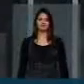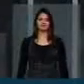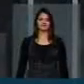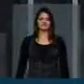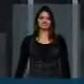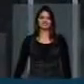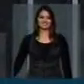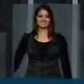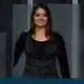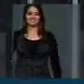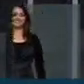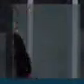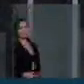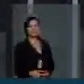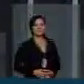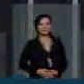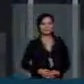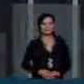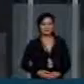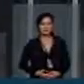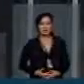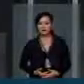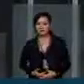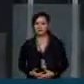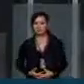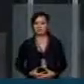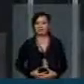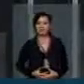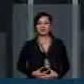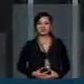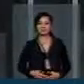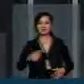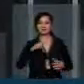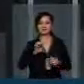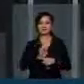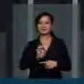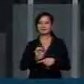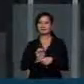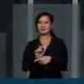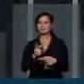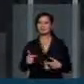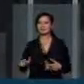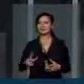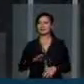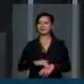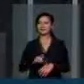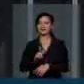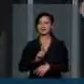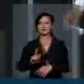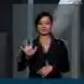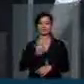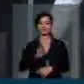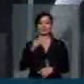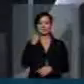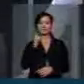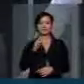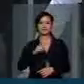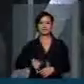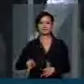FIFA dos estádios que não tem nem mais geral para o povo participar, com R$5